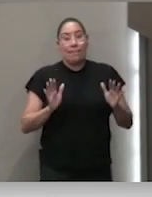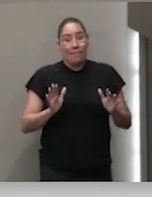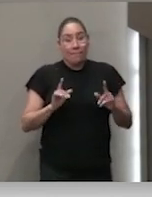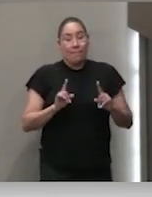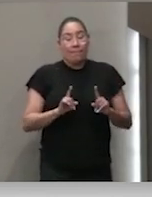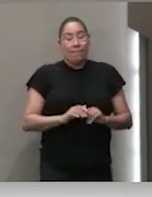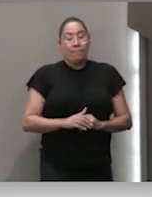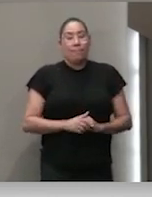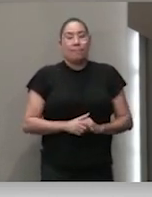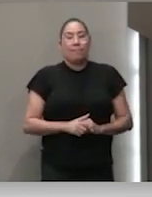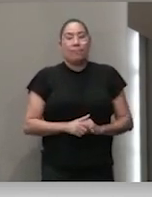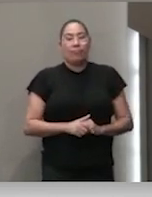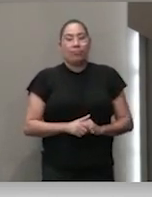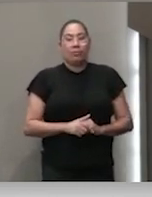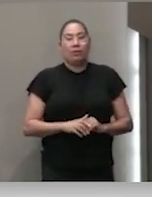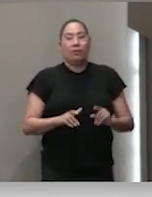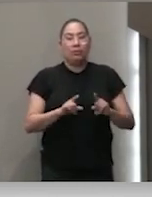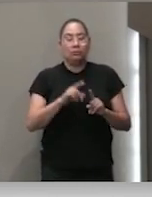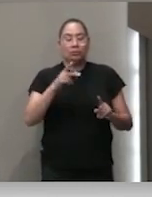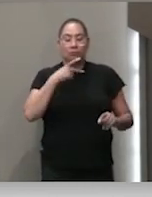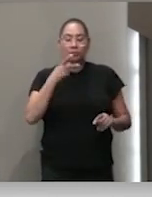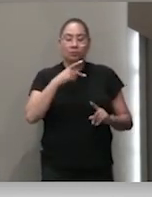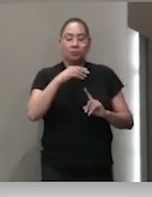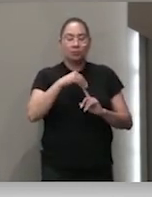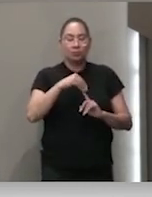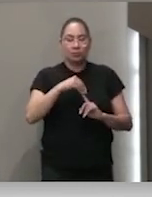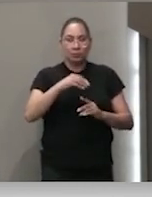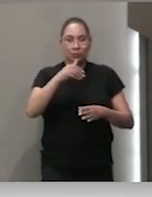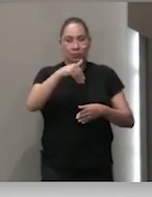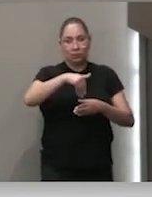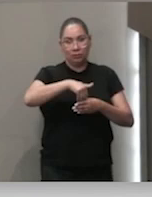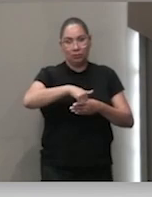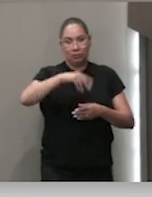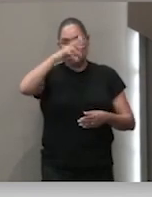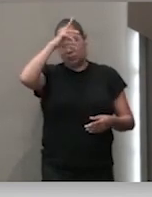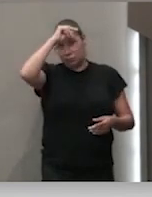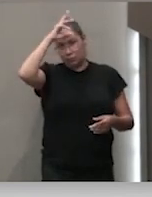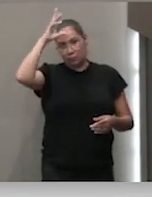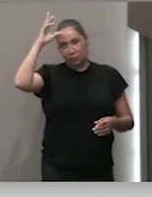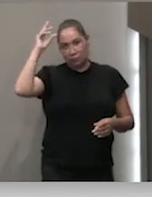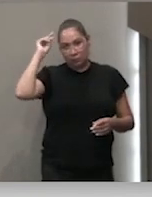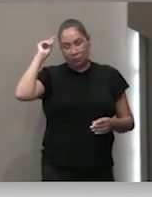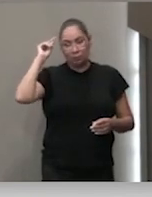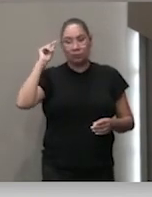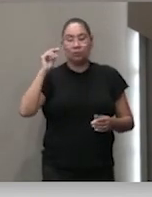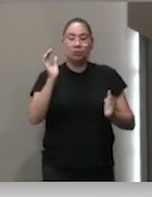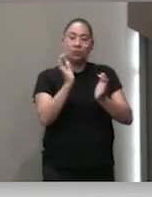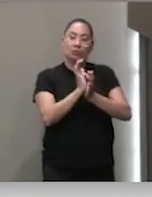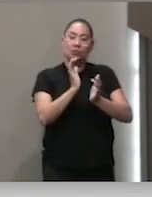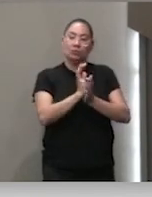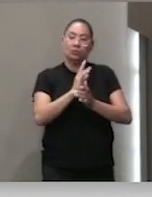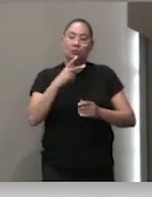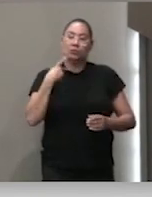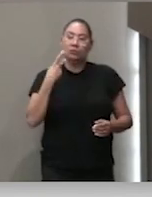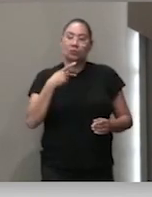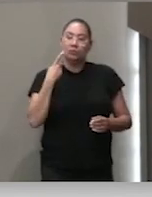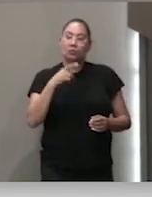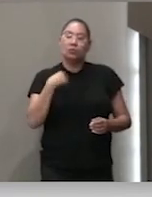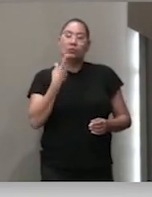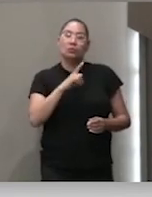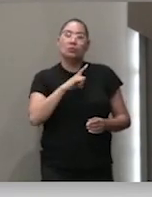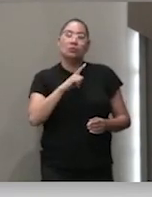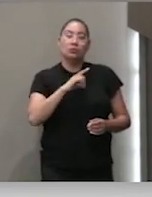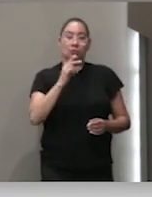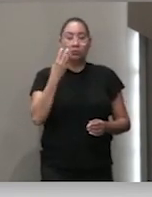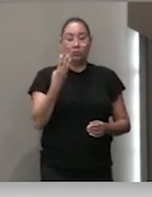né, destacando principalmente a eleição à Prefeitura Municipal, colegas vereadores, nós tínhamos